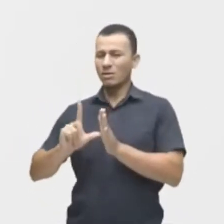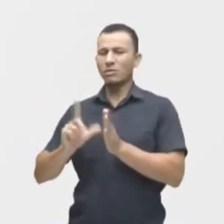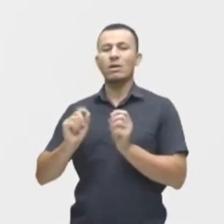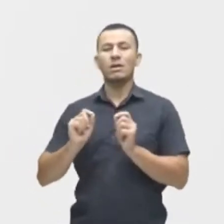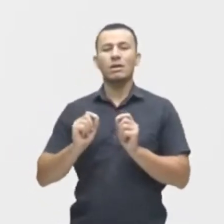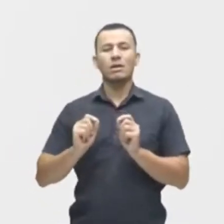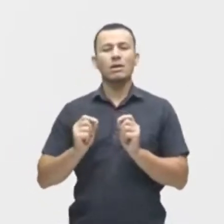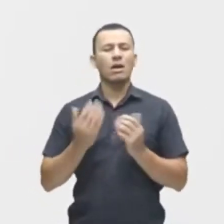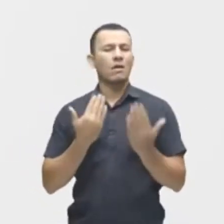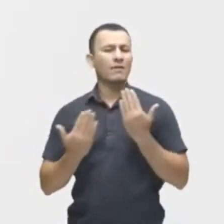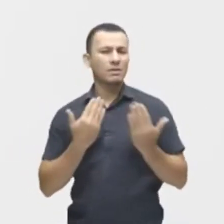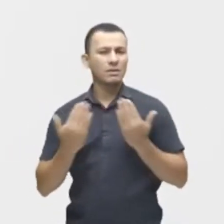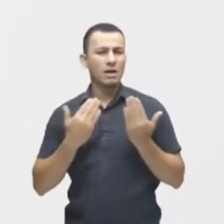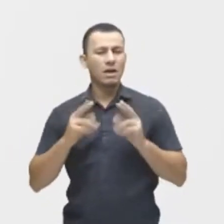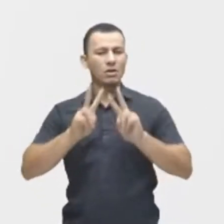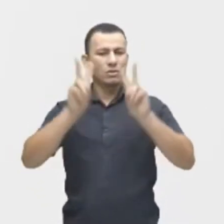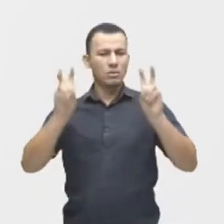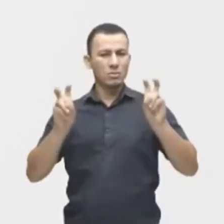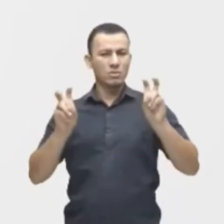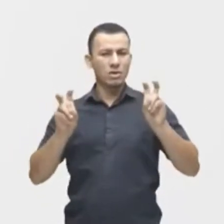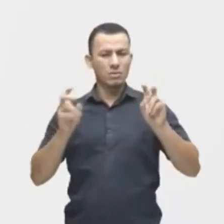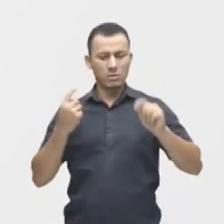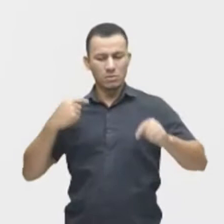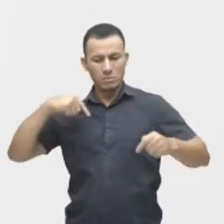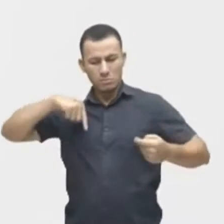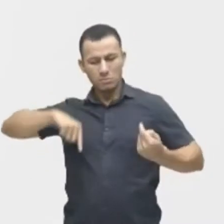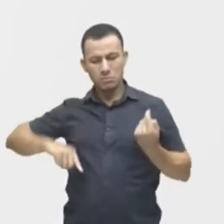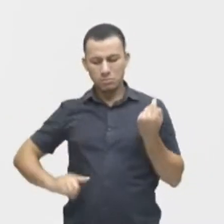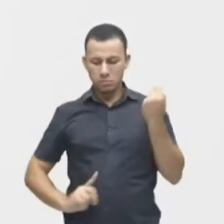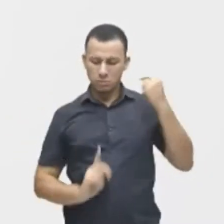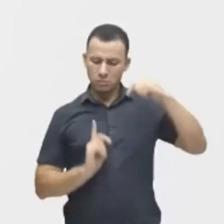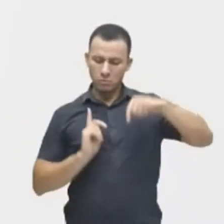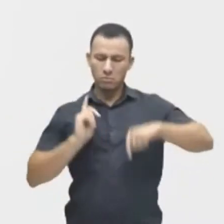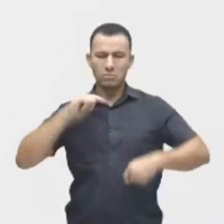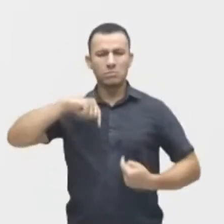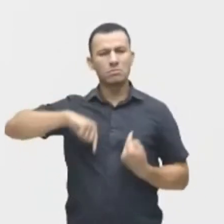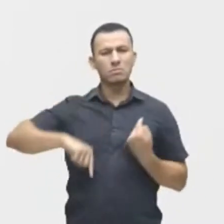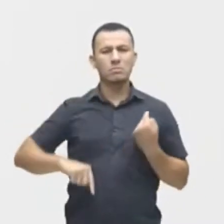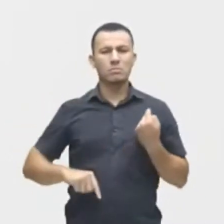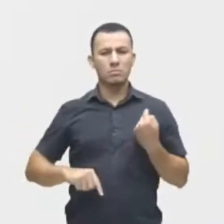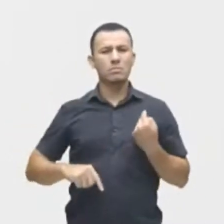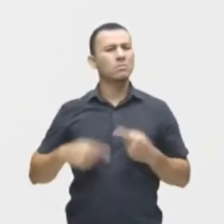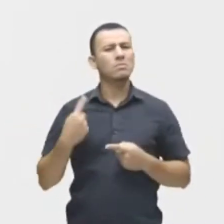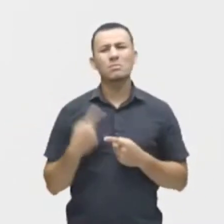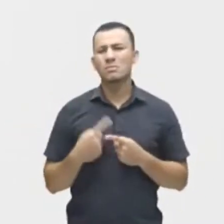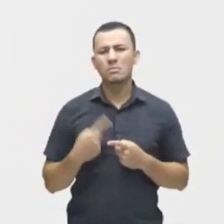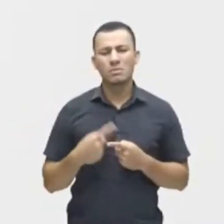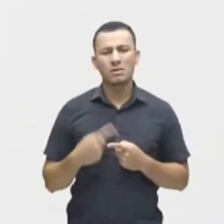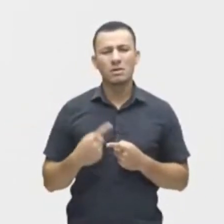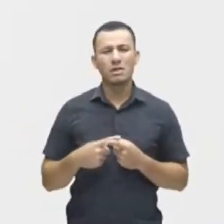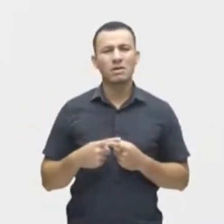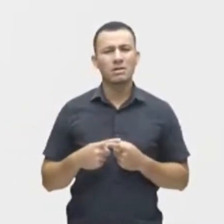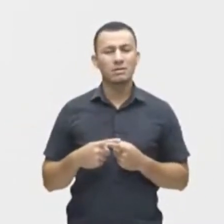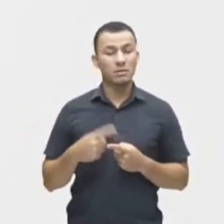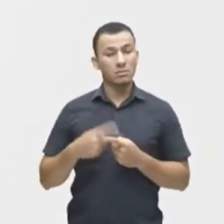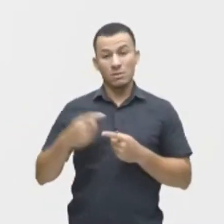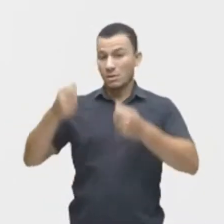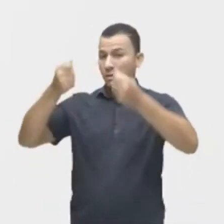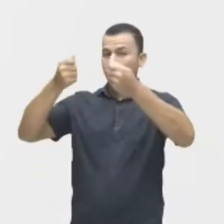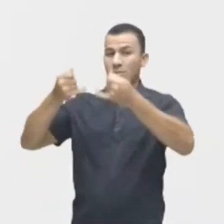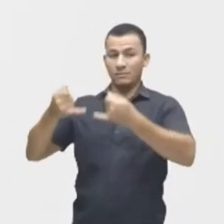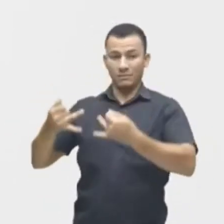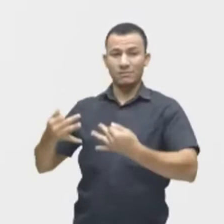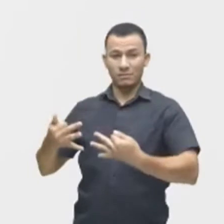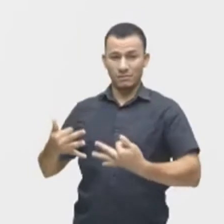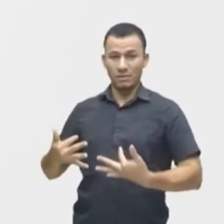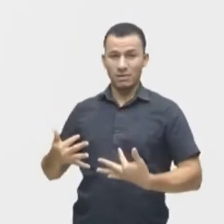sistema cardiovascular. Por que esse nome, professora? Porque eu vou precisar explicar para vocês e